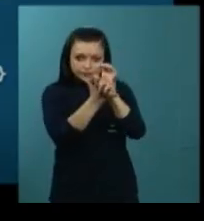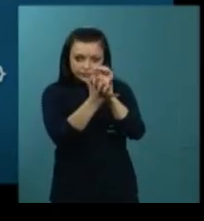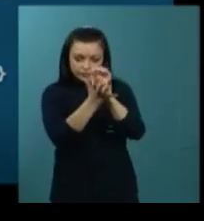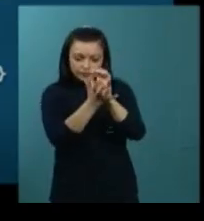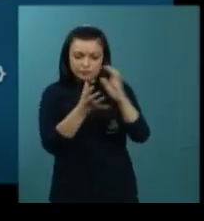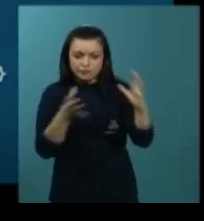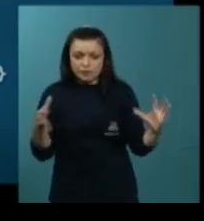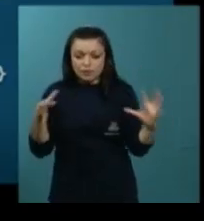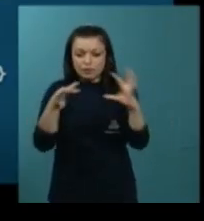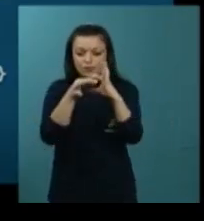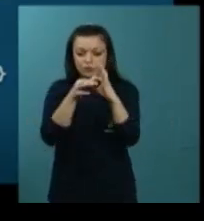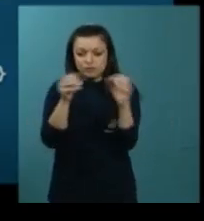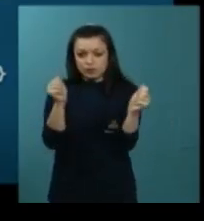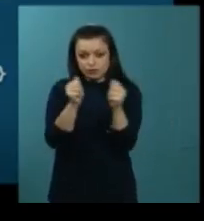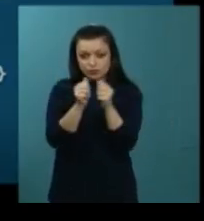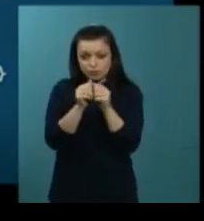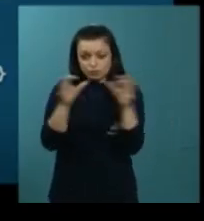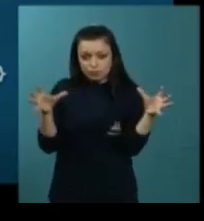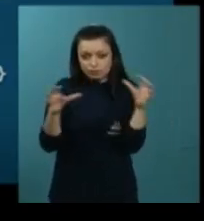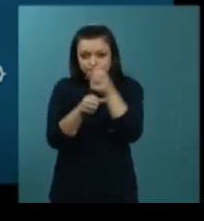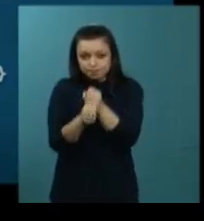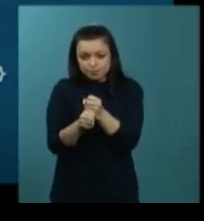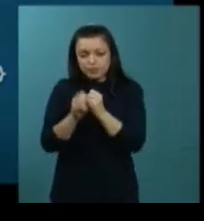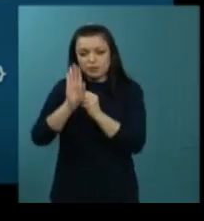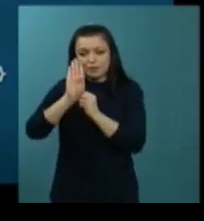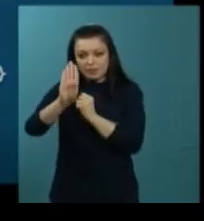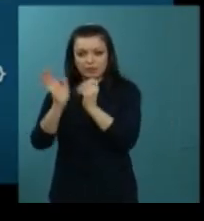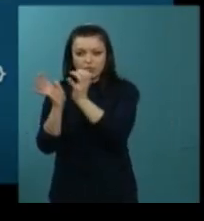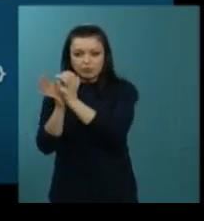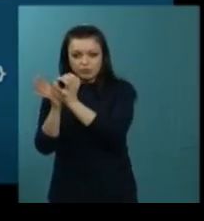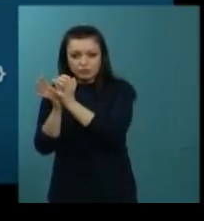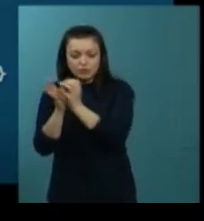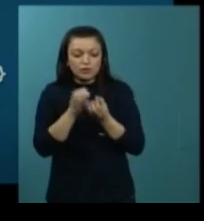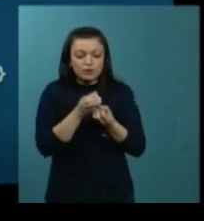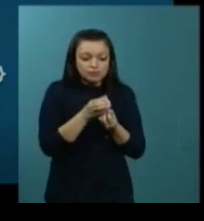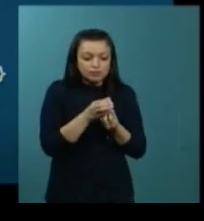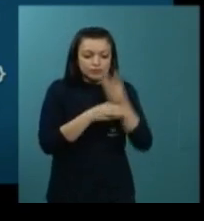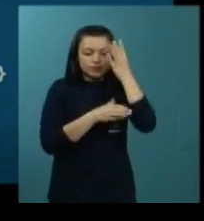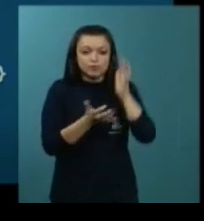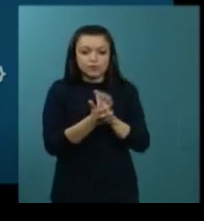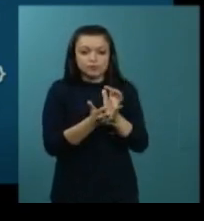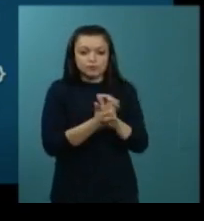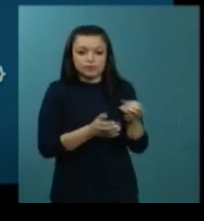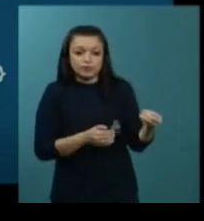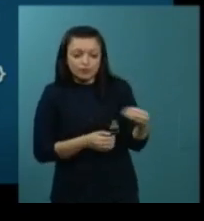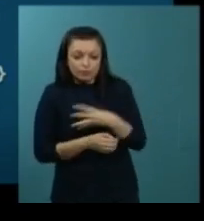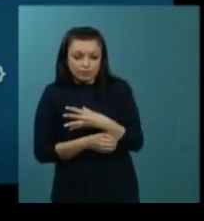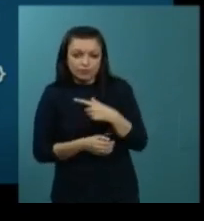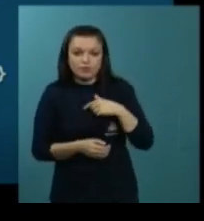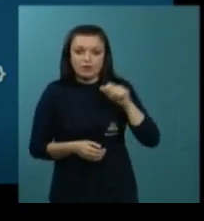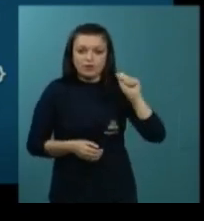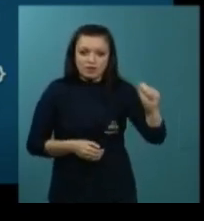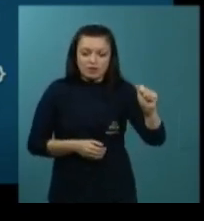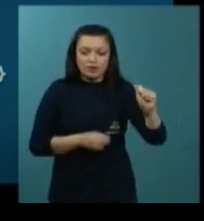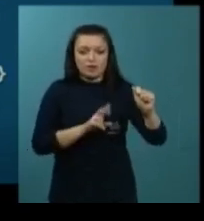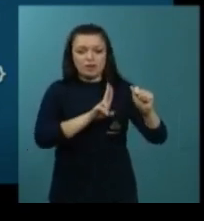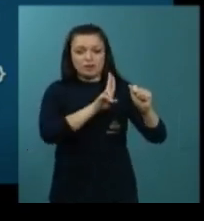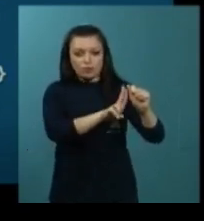quero unir esse conjunto A a um conjunto B, nós vamos representar por